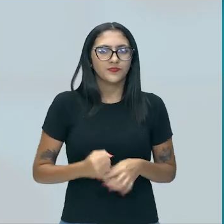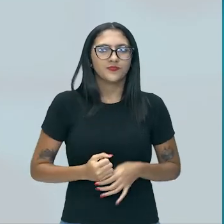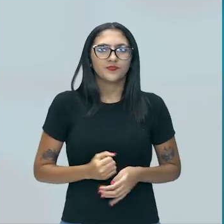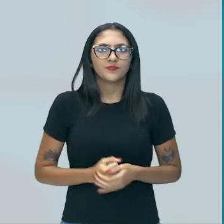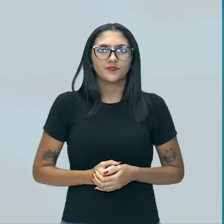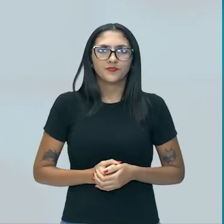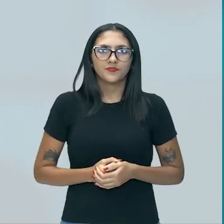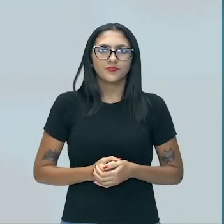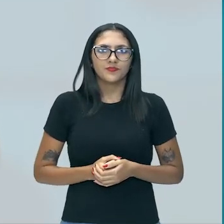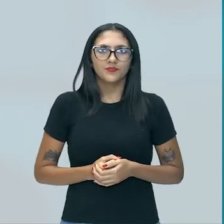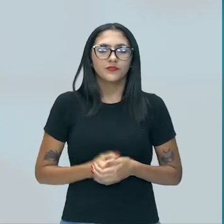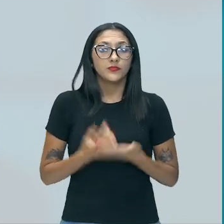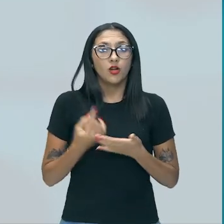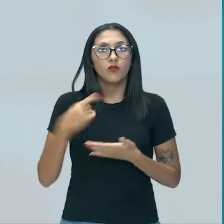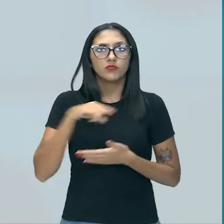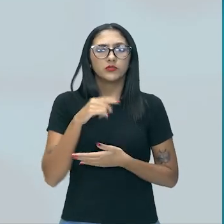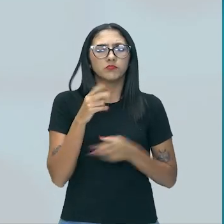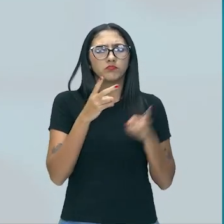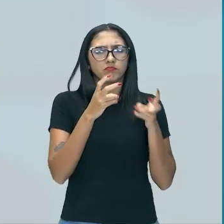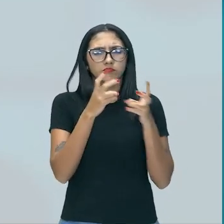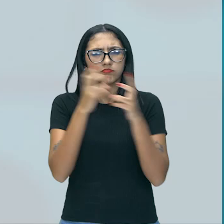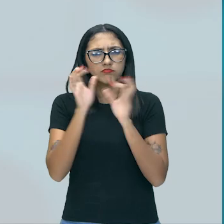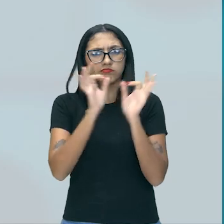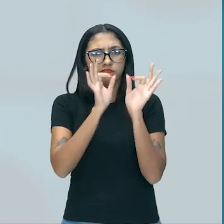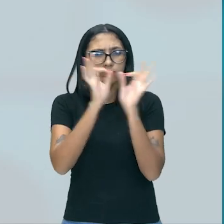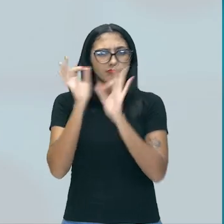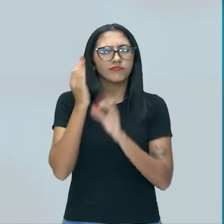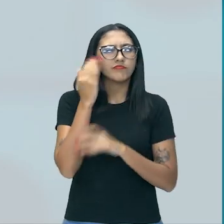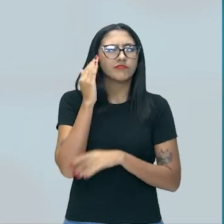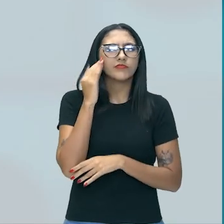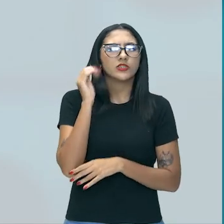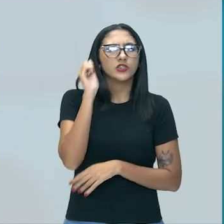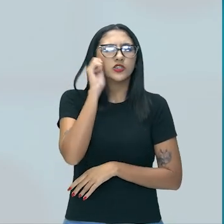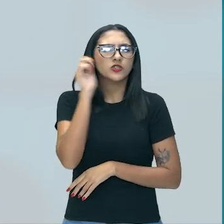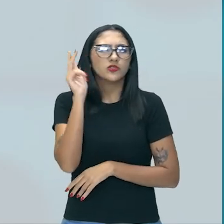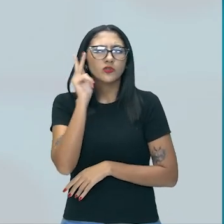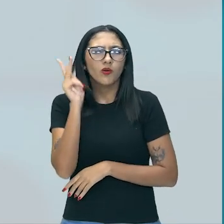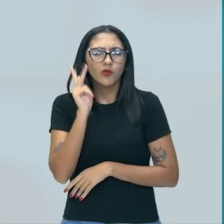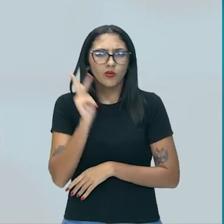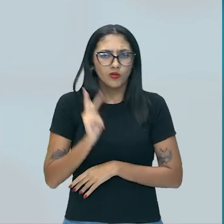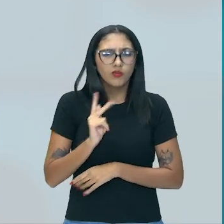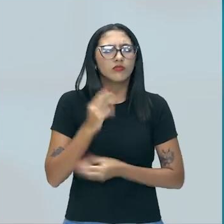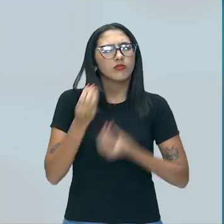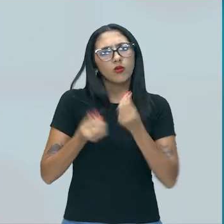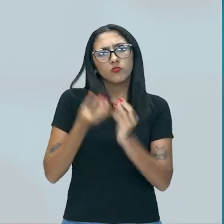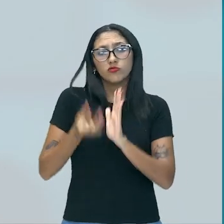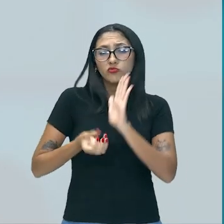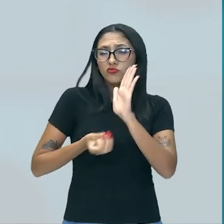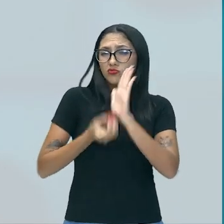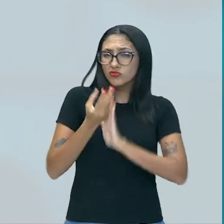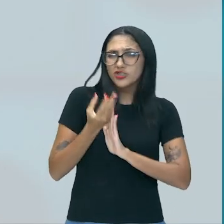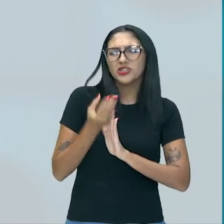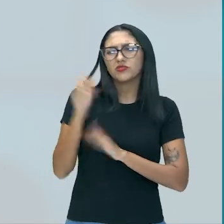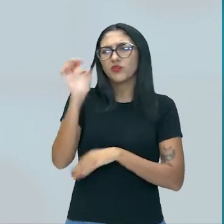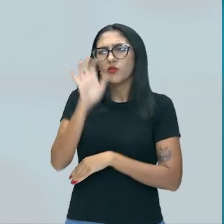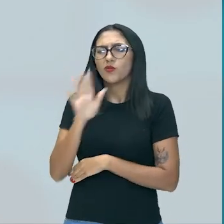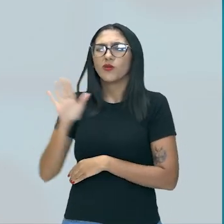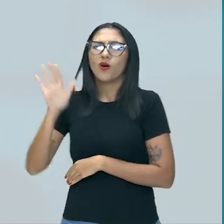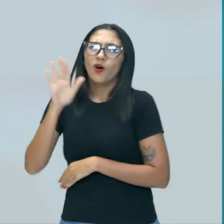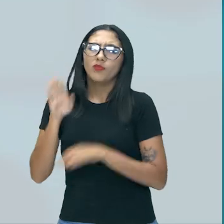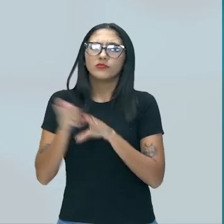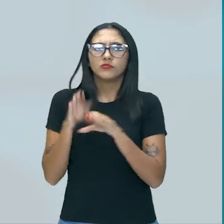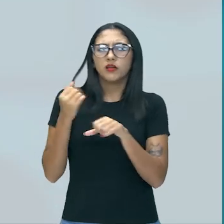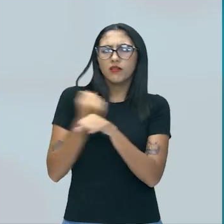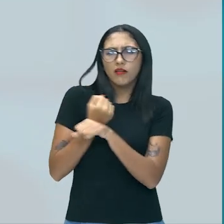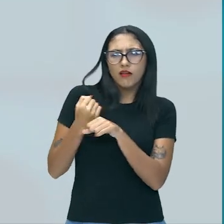pouco sobre a história, né, do rugby, como é que ele surgiu lá na Inglaterra, né, e com o passar dos anos, como é que ele foi